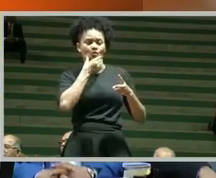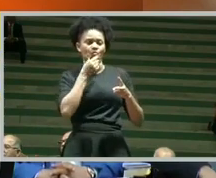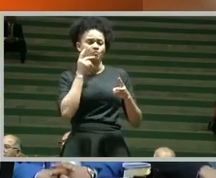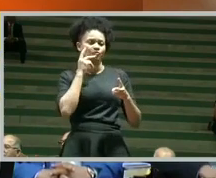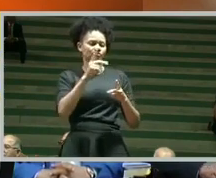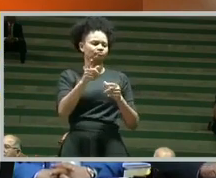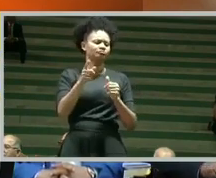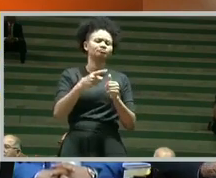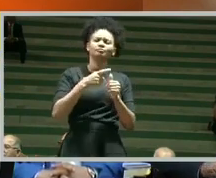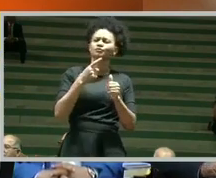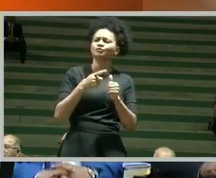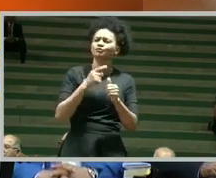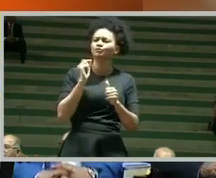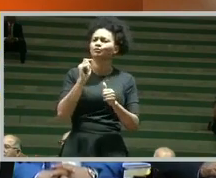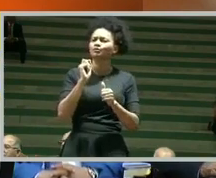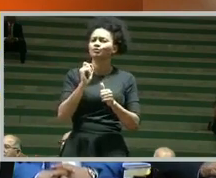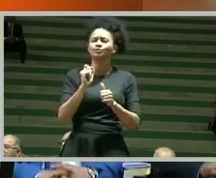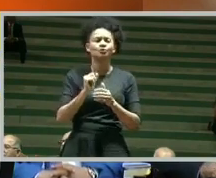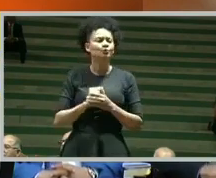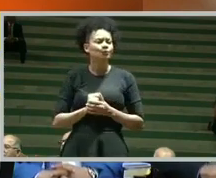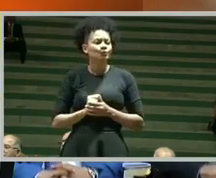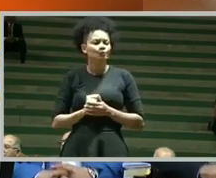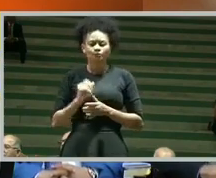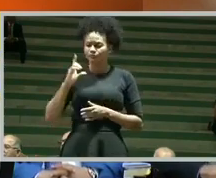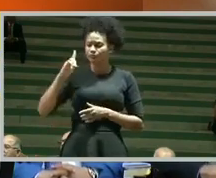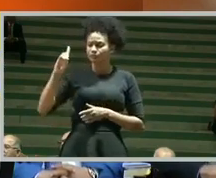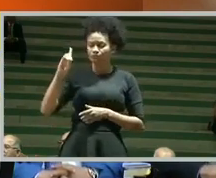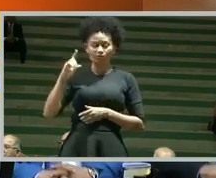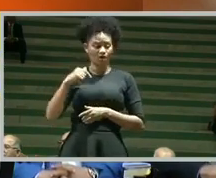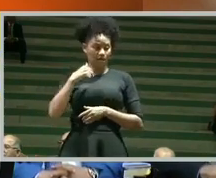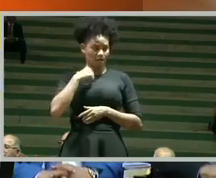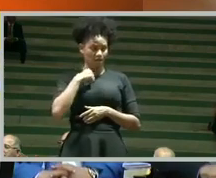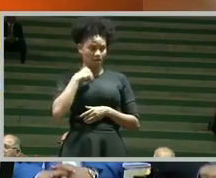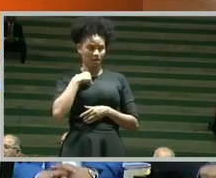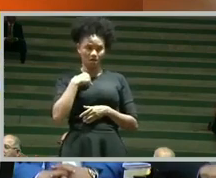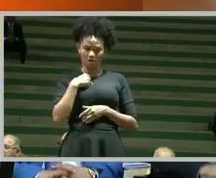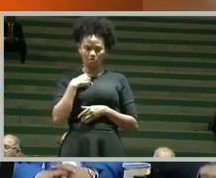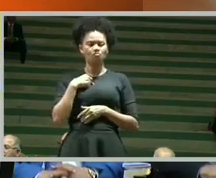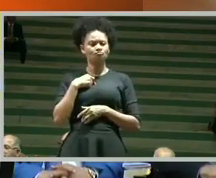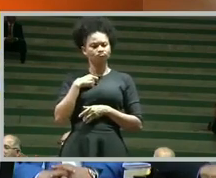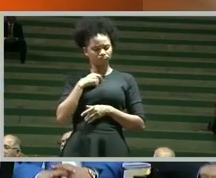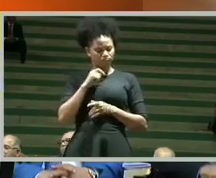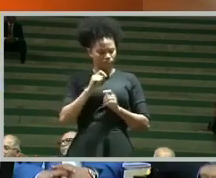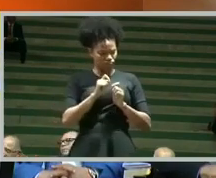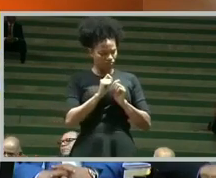pastor André, Deus está dizendo: fui eu quem te fiz.